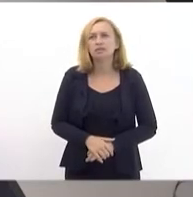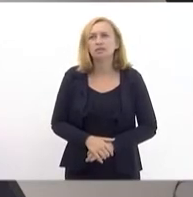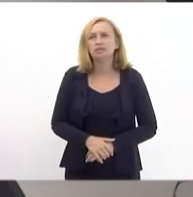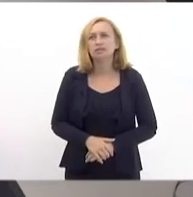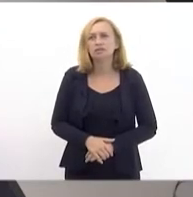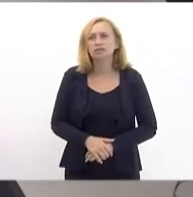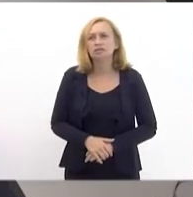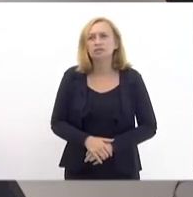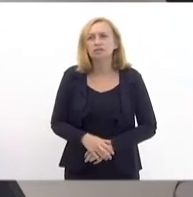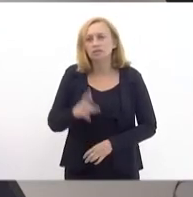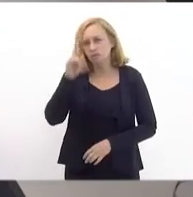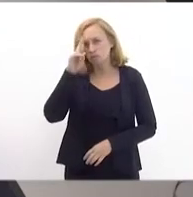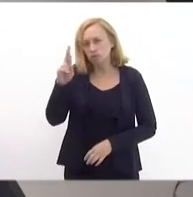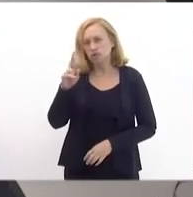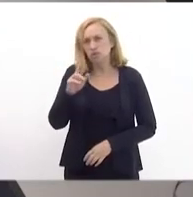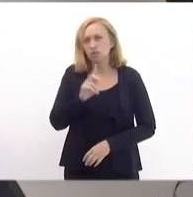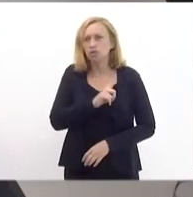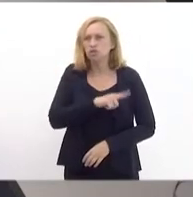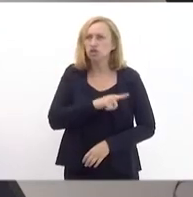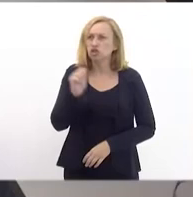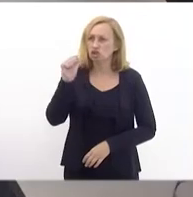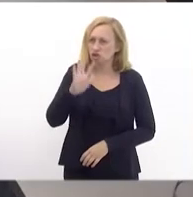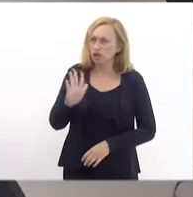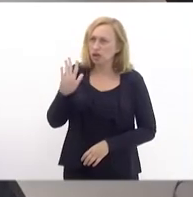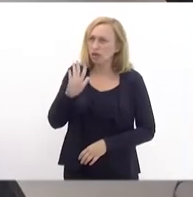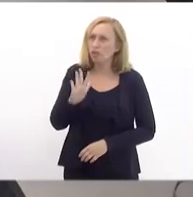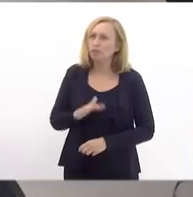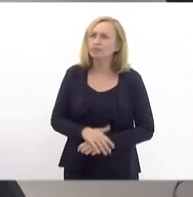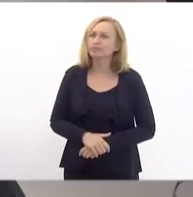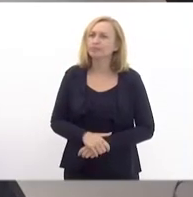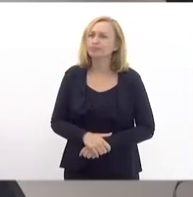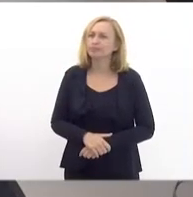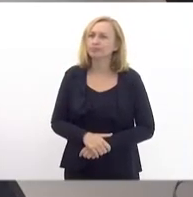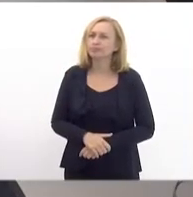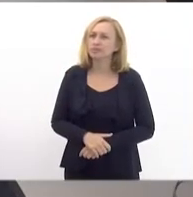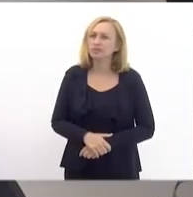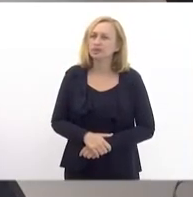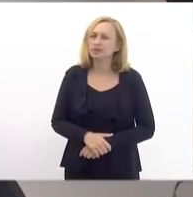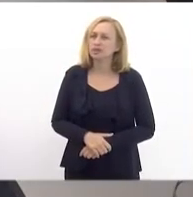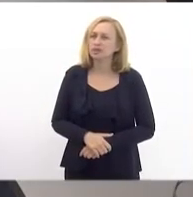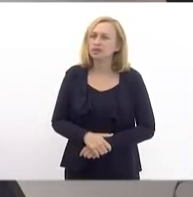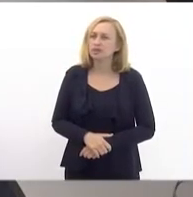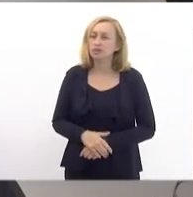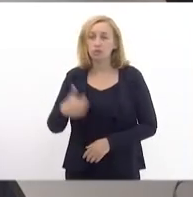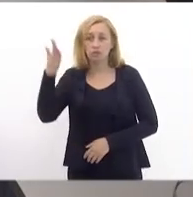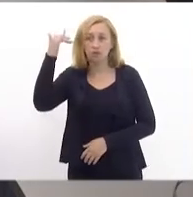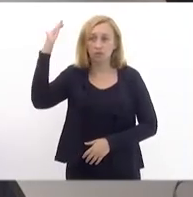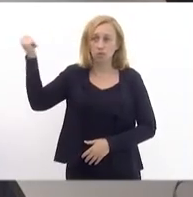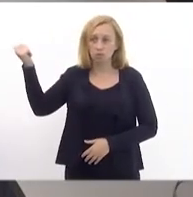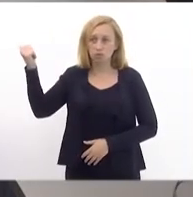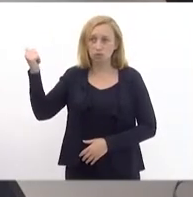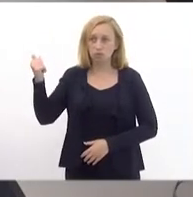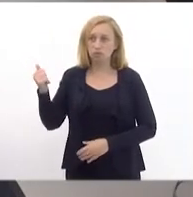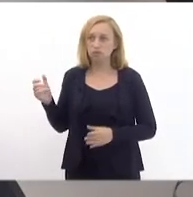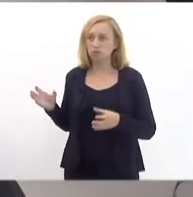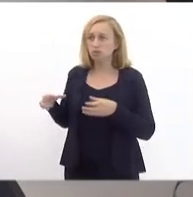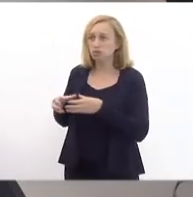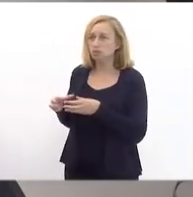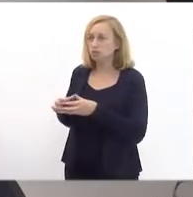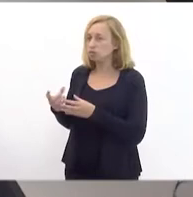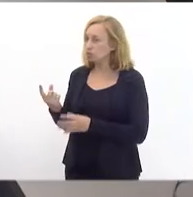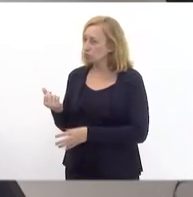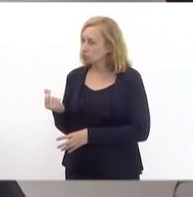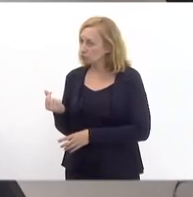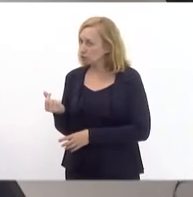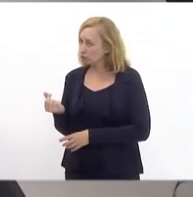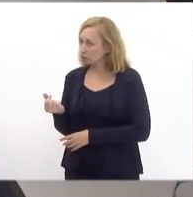que é o gerente geral, né? O senhor é o big boy da Câmara de Tarifária, da